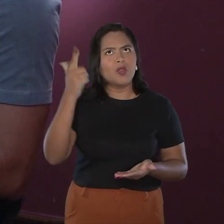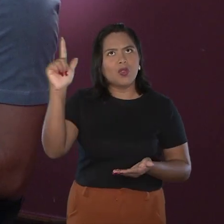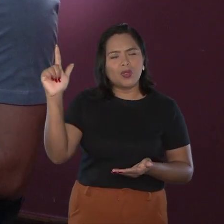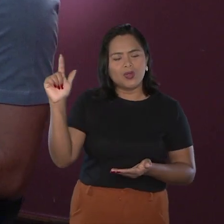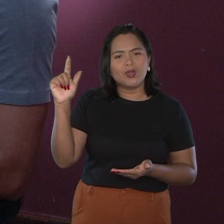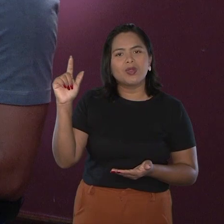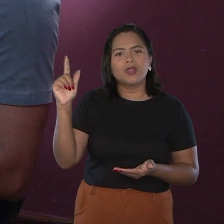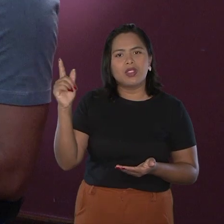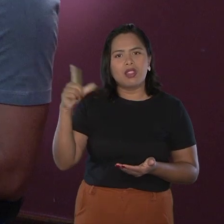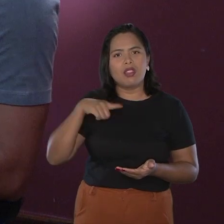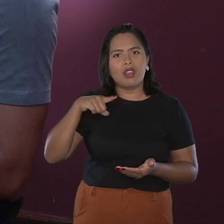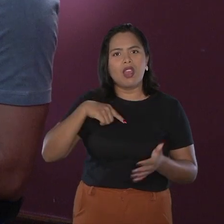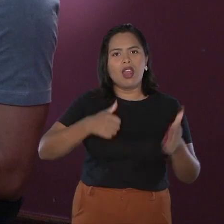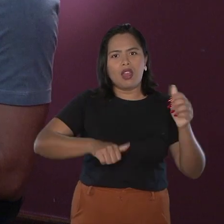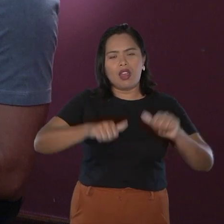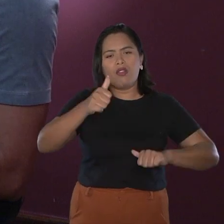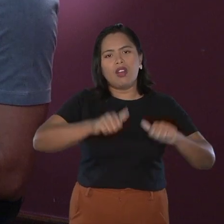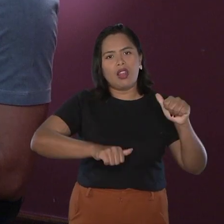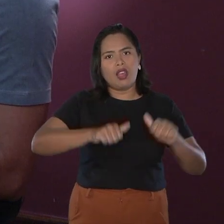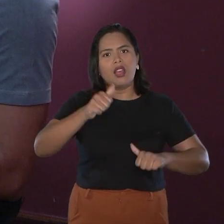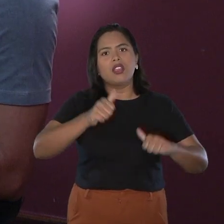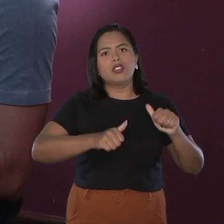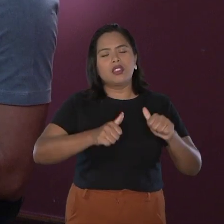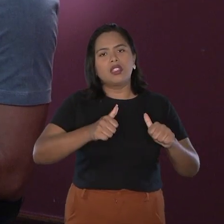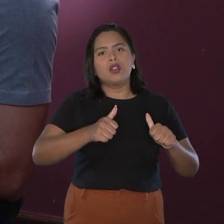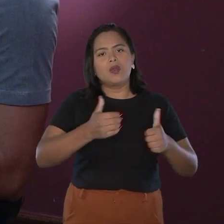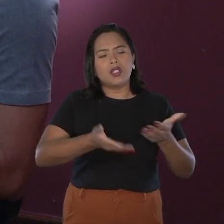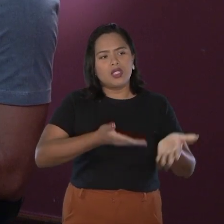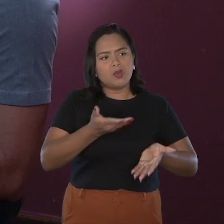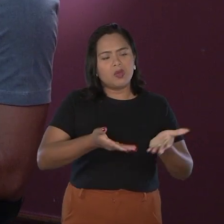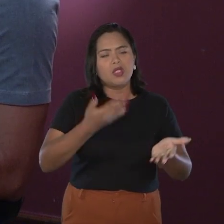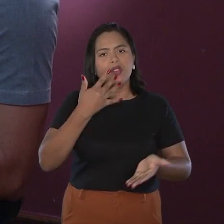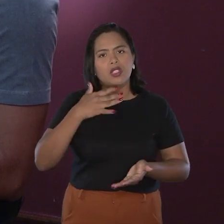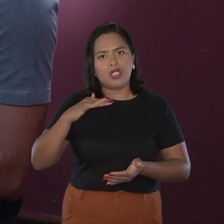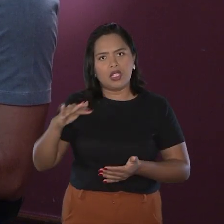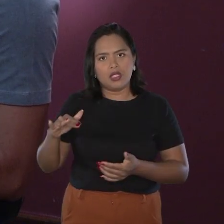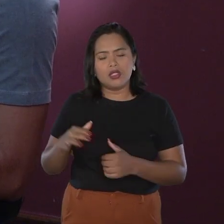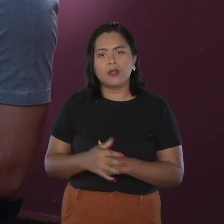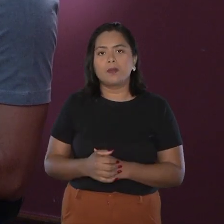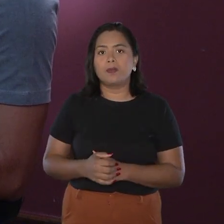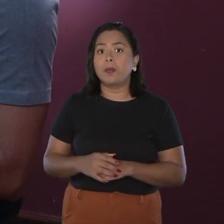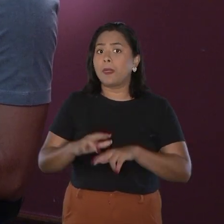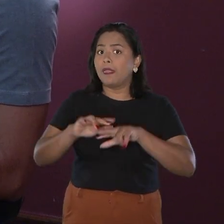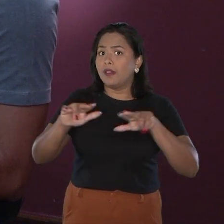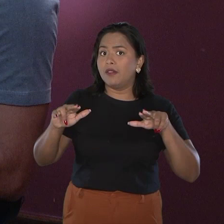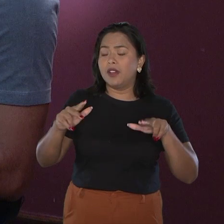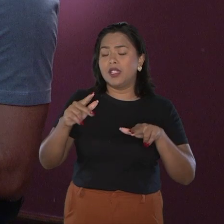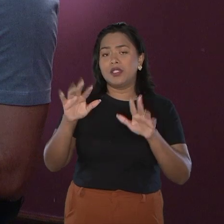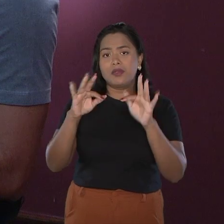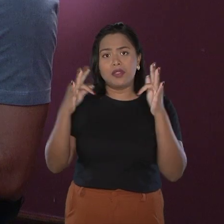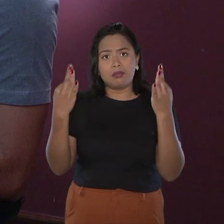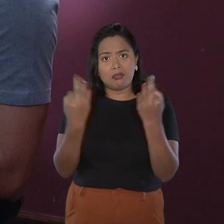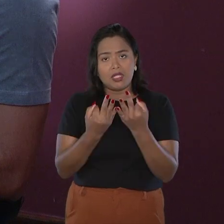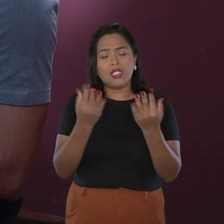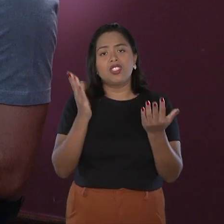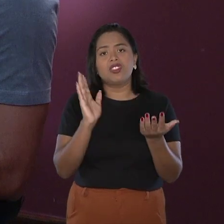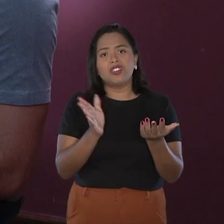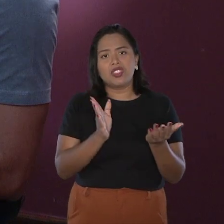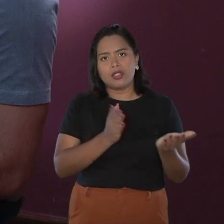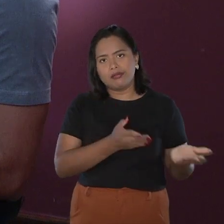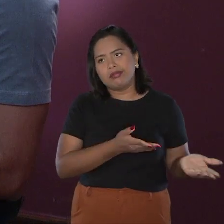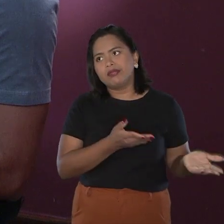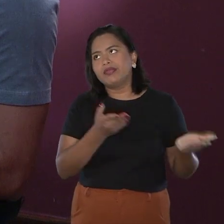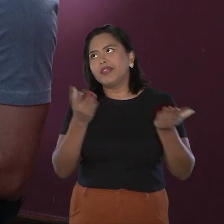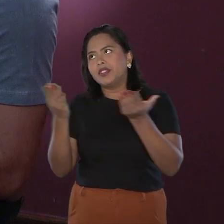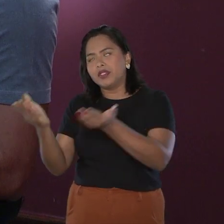praticamente até aqui para fazer avaliação e acompanhamento da nossas crianças e muitas famílias daqui já foram para lá passar um mês dois em